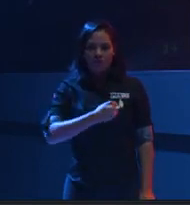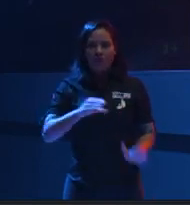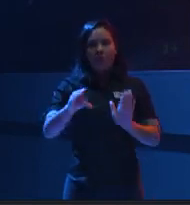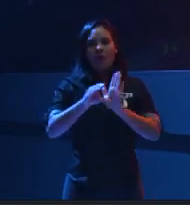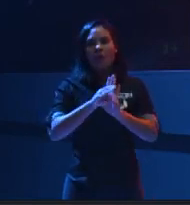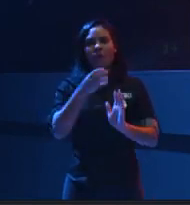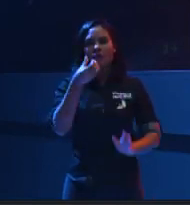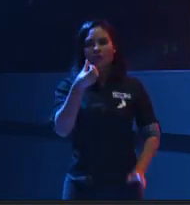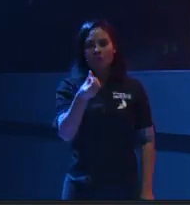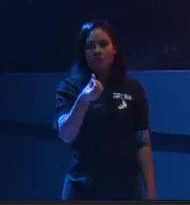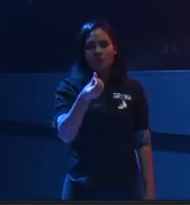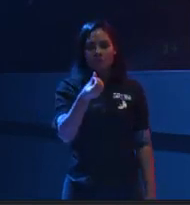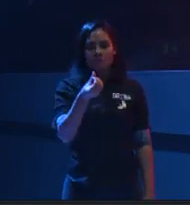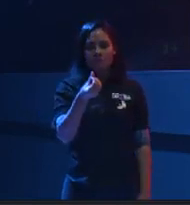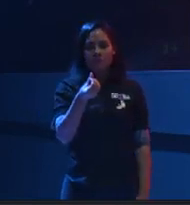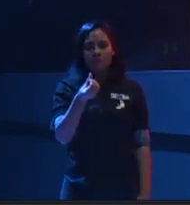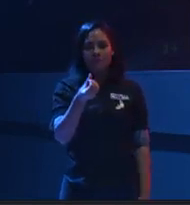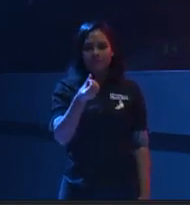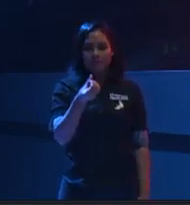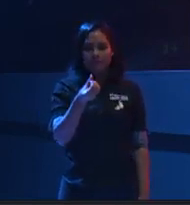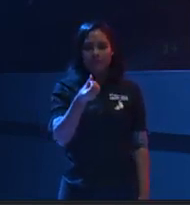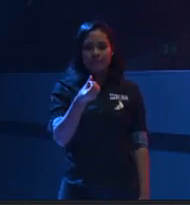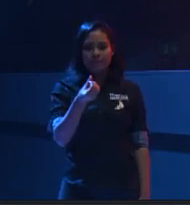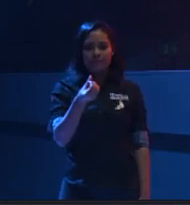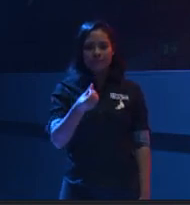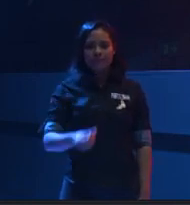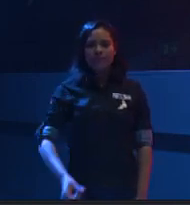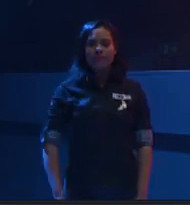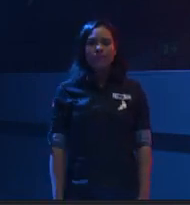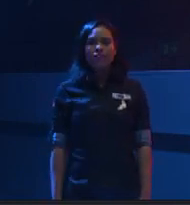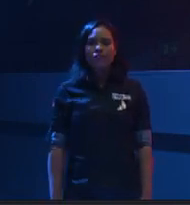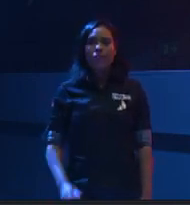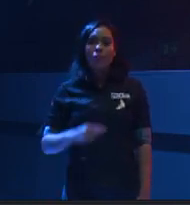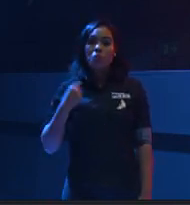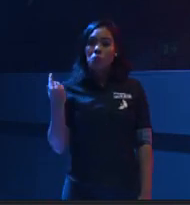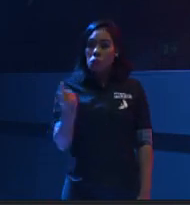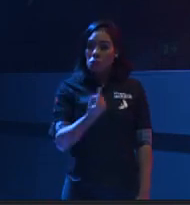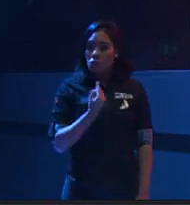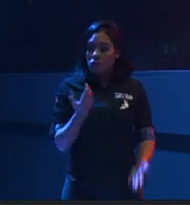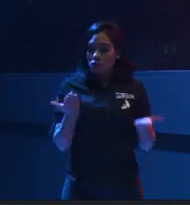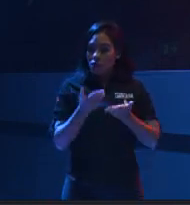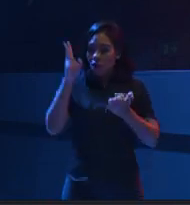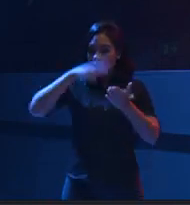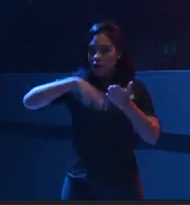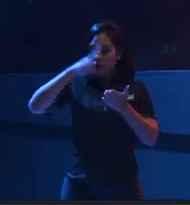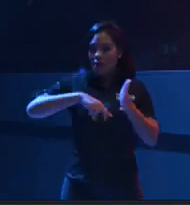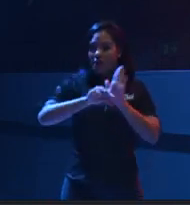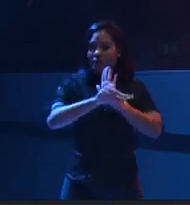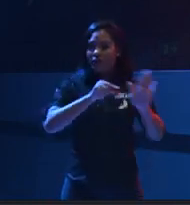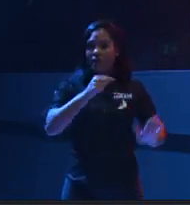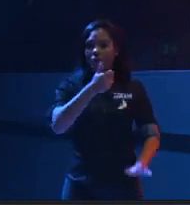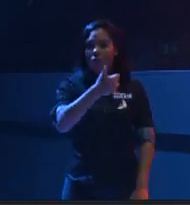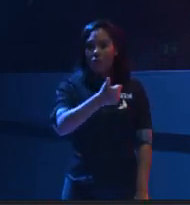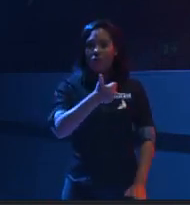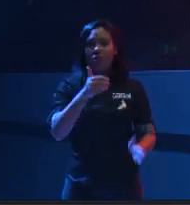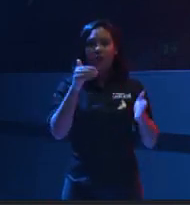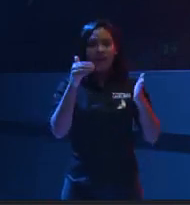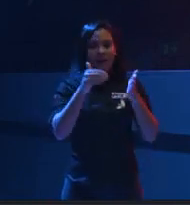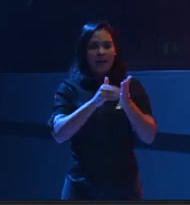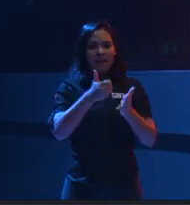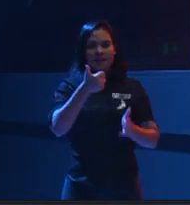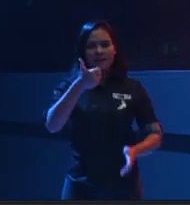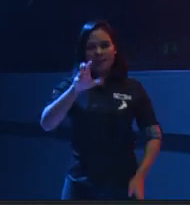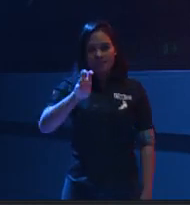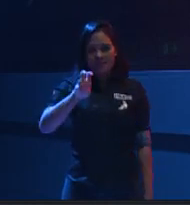João capítulo 6 e nós vamos ver do verso 1 até o